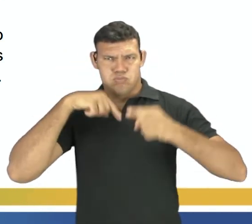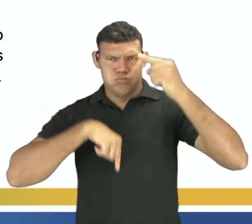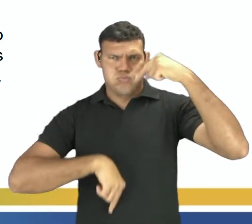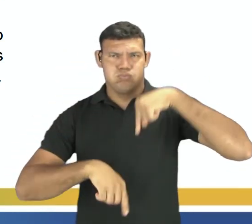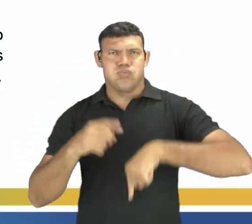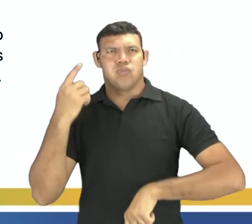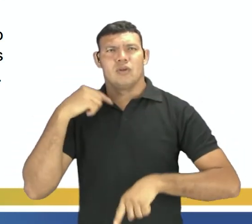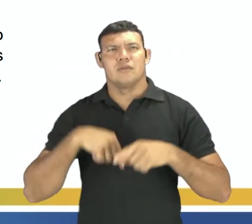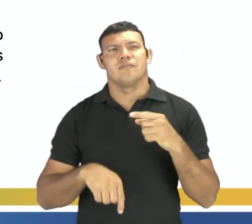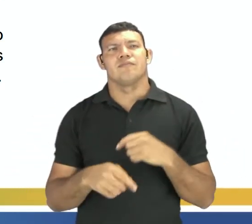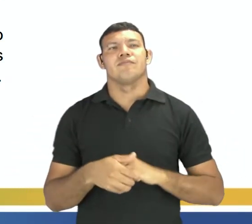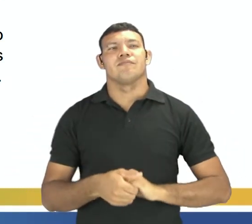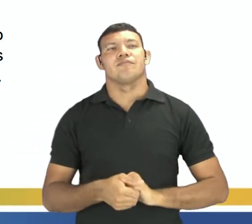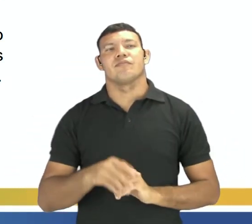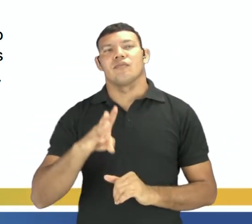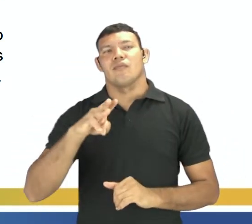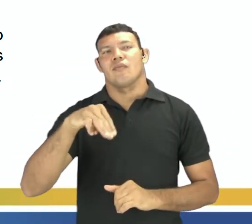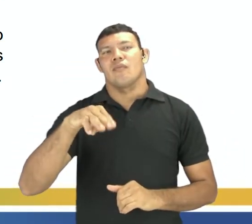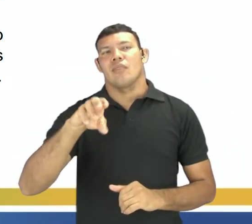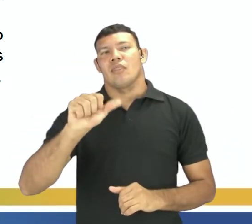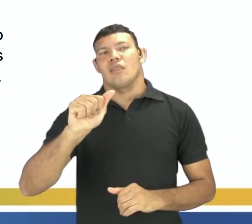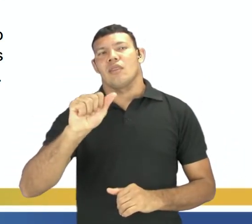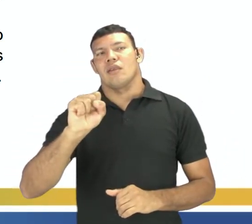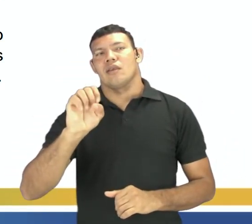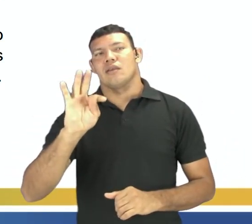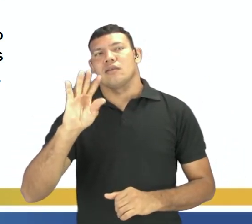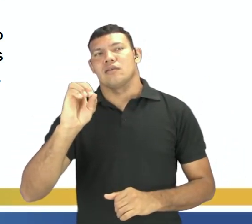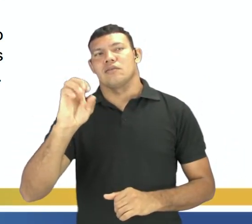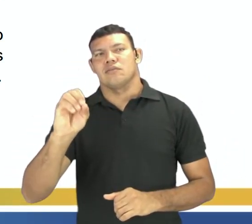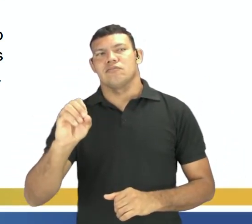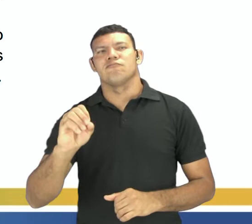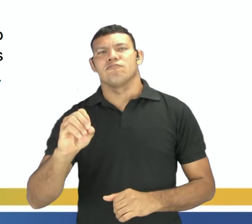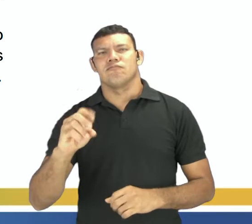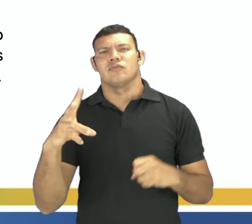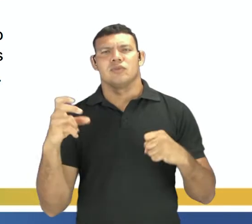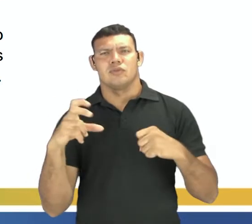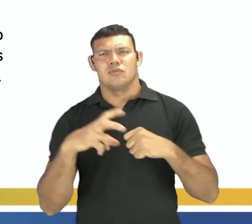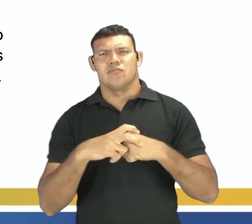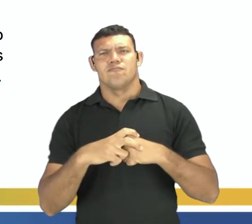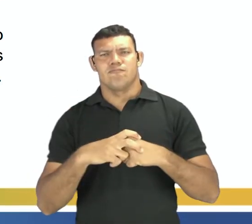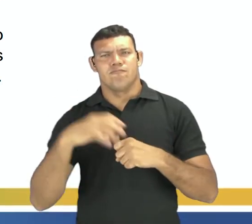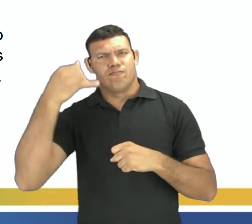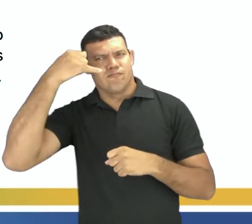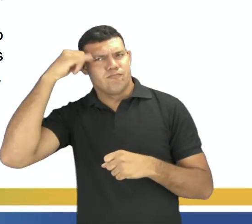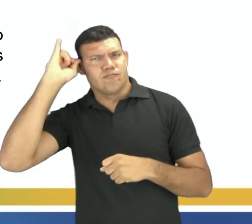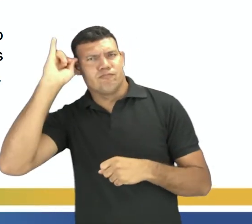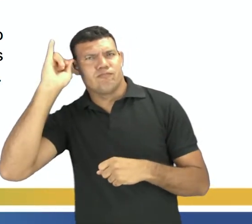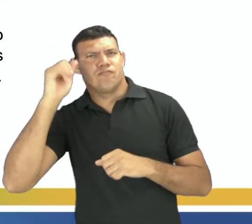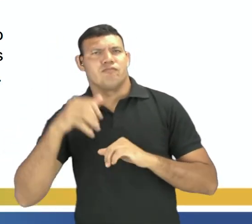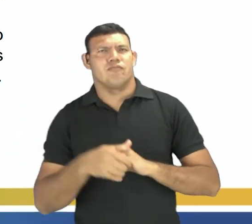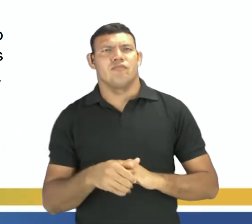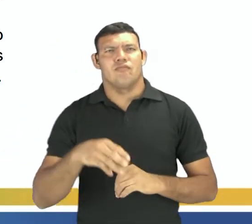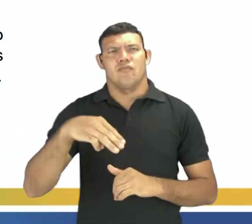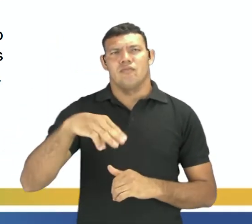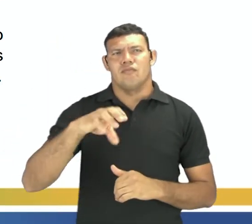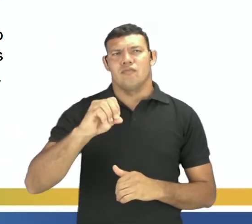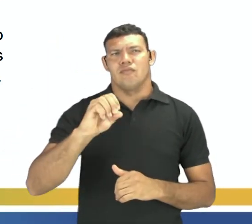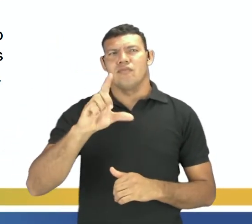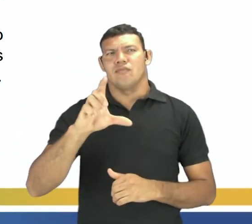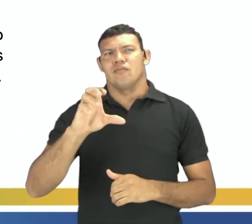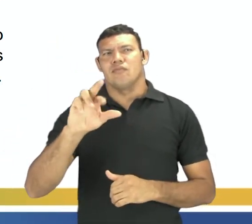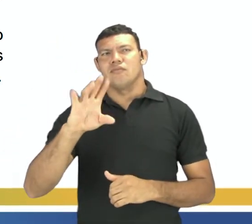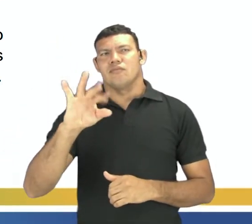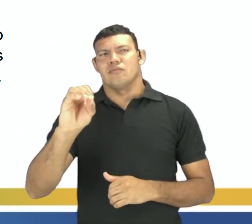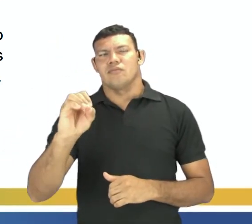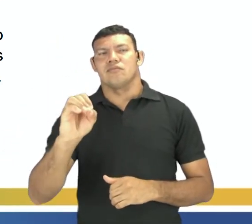na inflamação, na reação alérgica, na expulsão de parasitas. E nós vamos ter os macrófagos, que